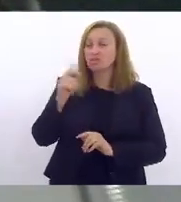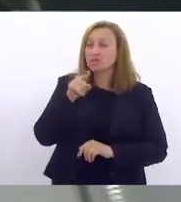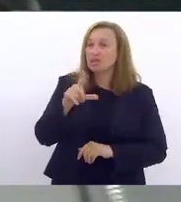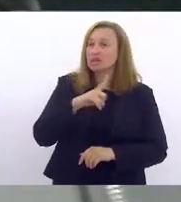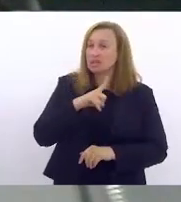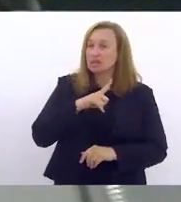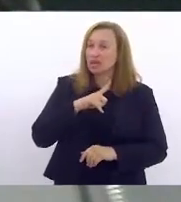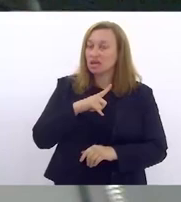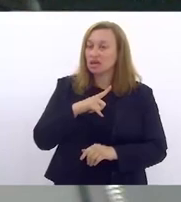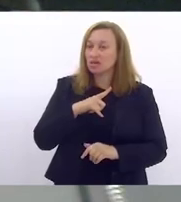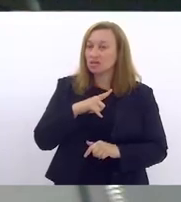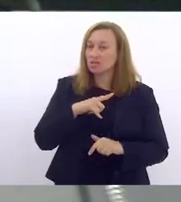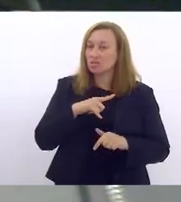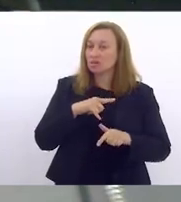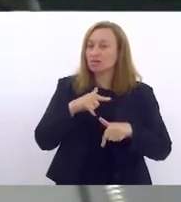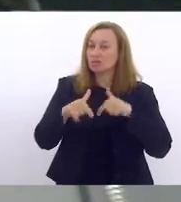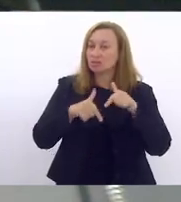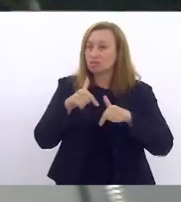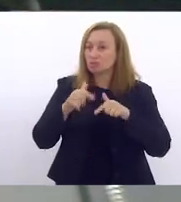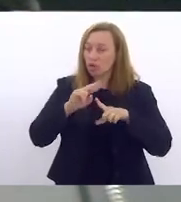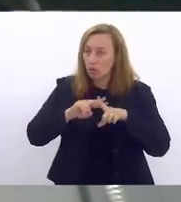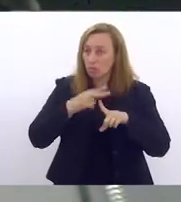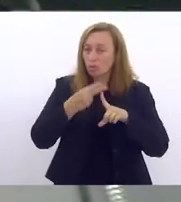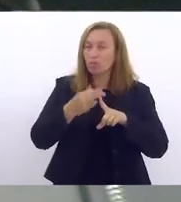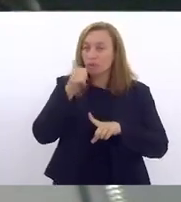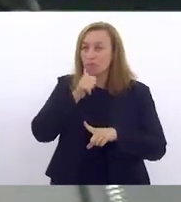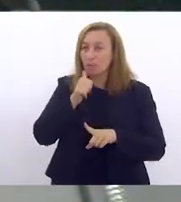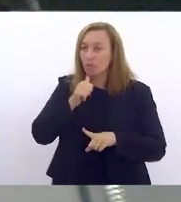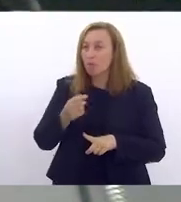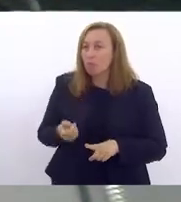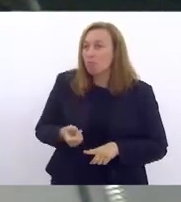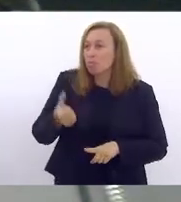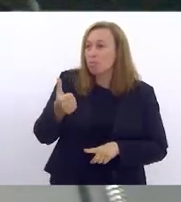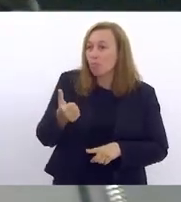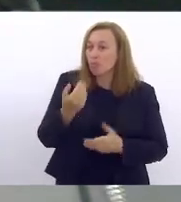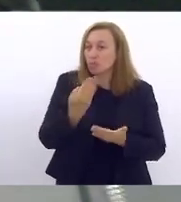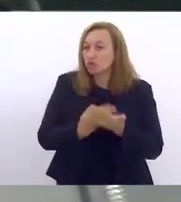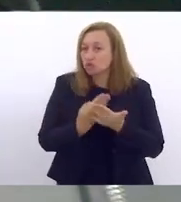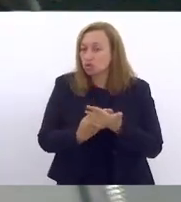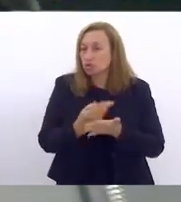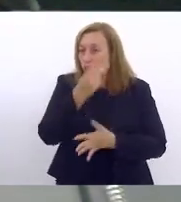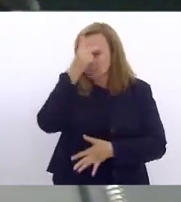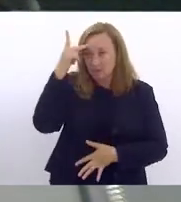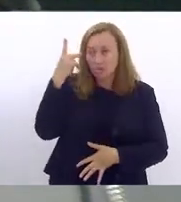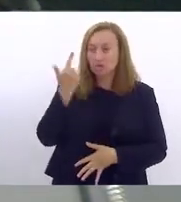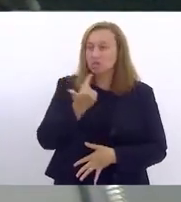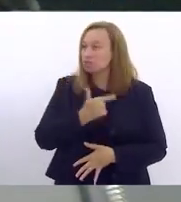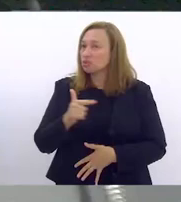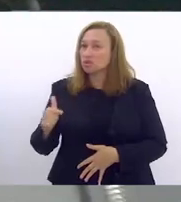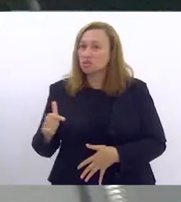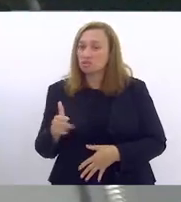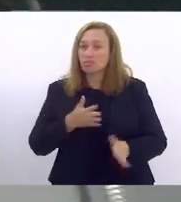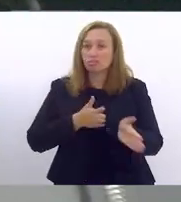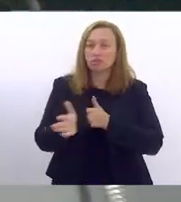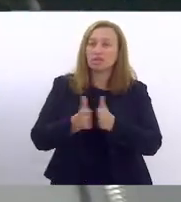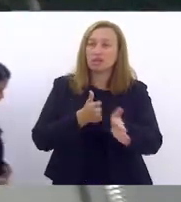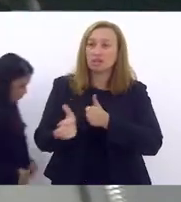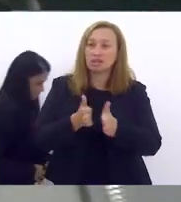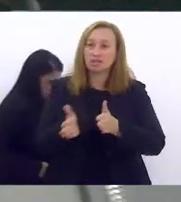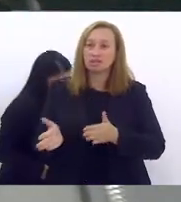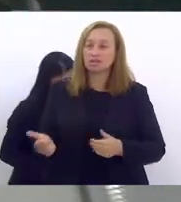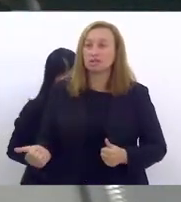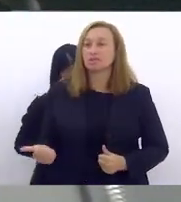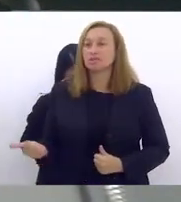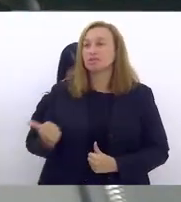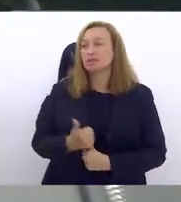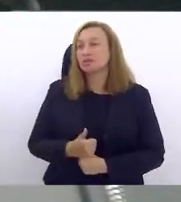uma tripla jornada aí para essas trabalhadoras. Pouca qualificação, porque são pessoas que não tiveram acesso aos processos